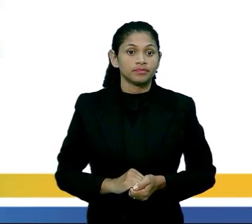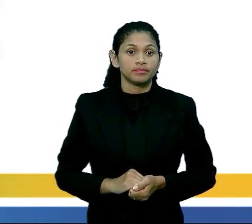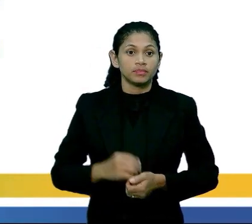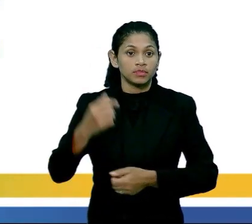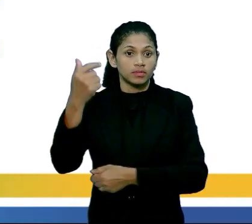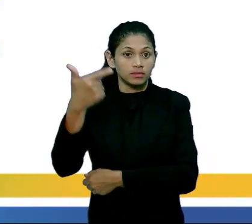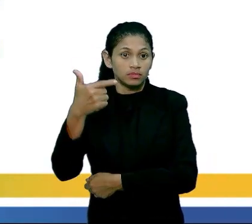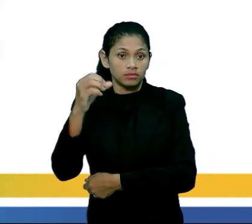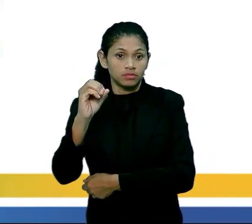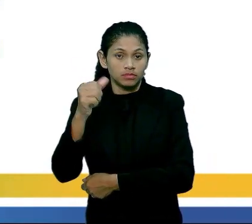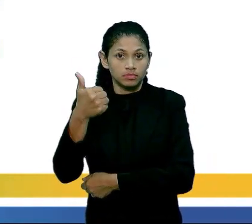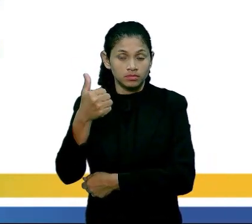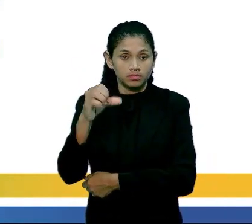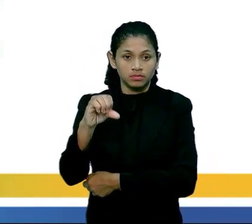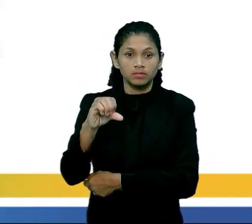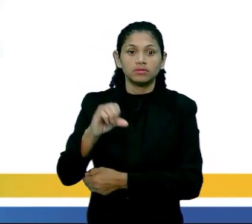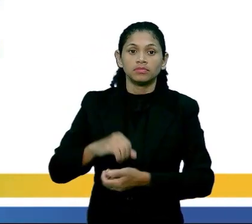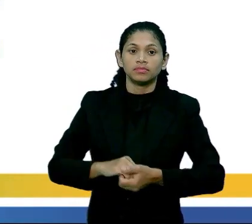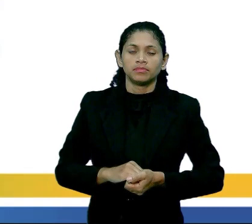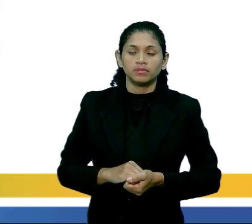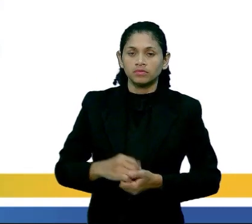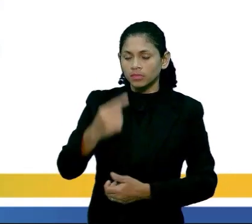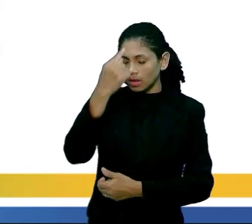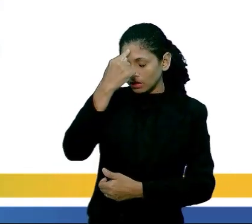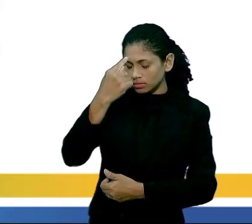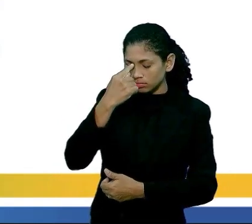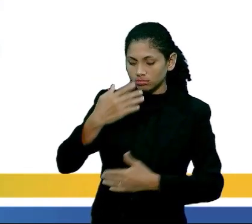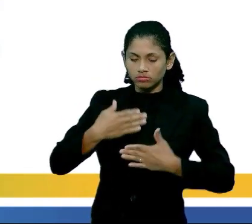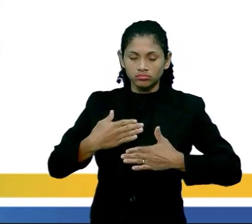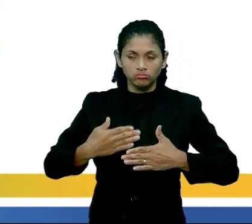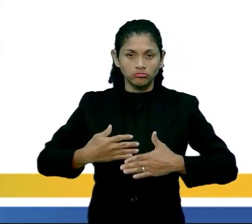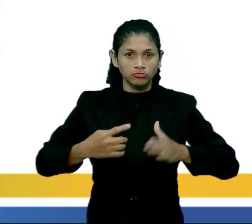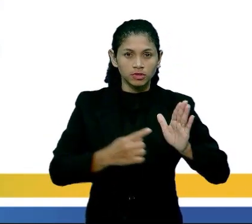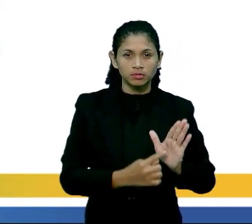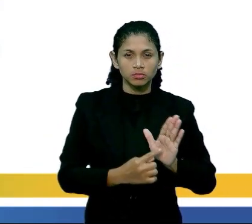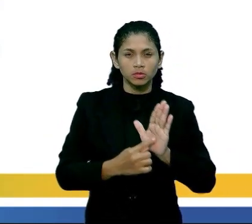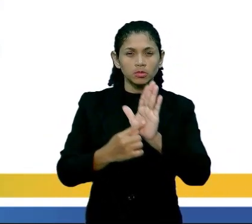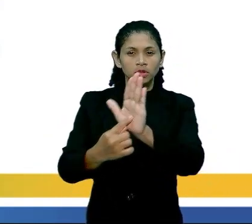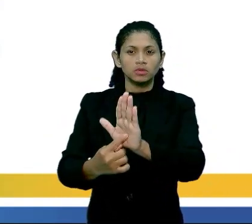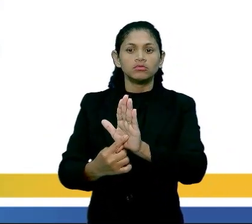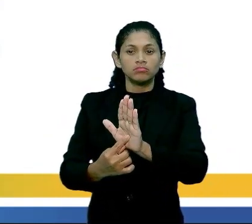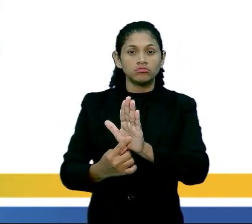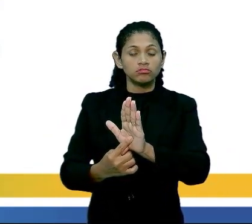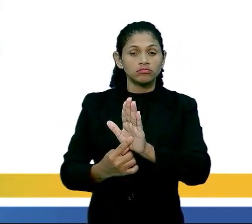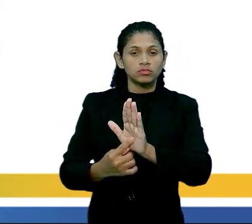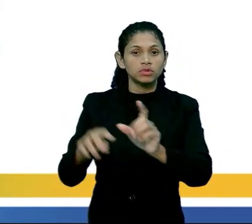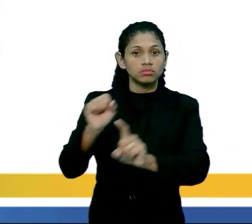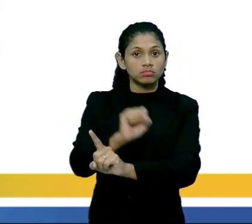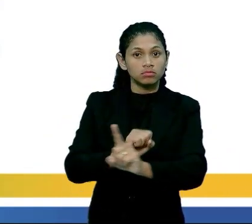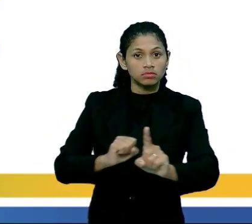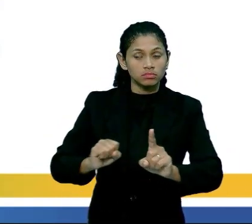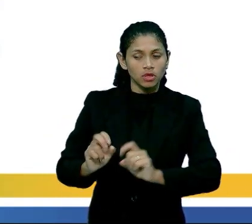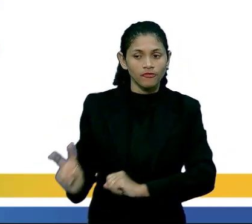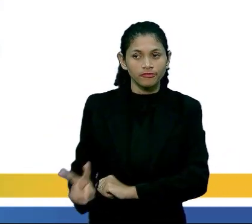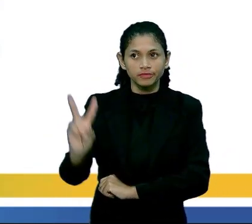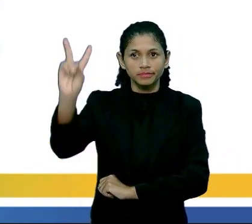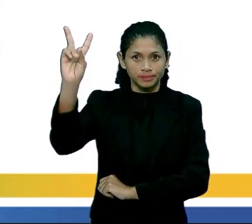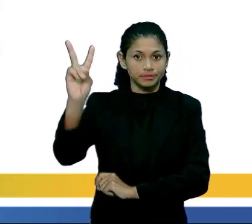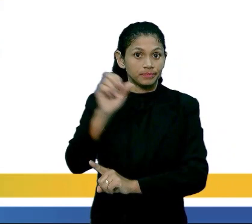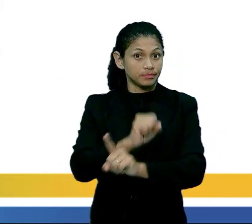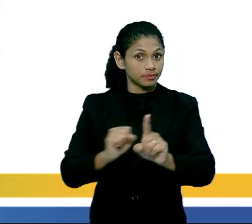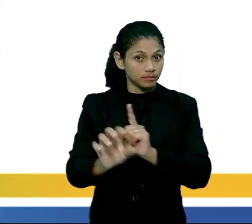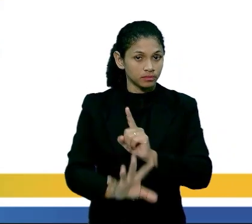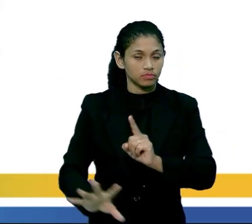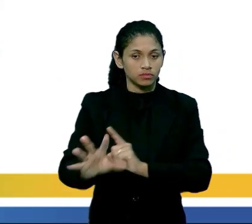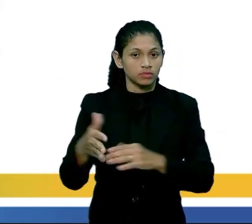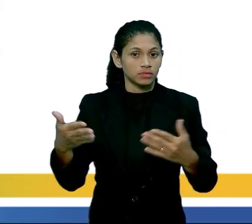2019. A imagem corporal tem recebido grande destaque e valorização na sociedade atual.